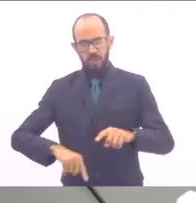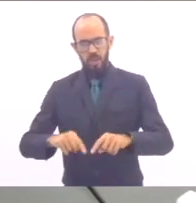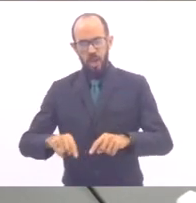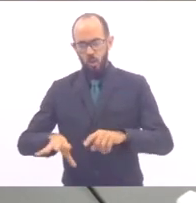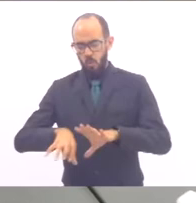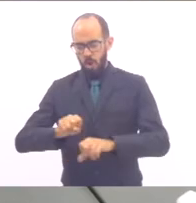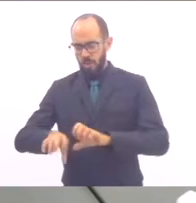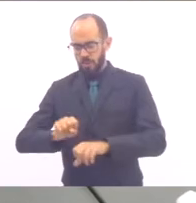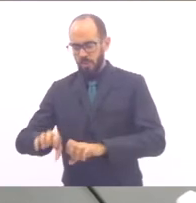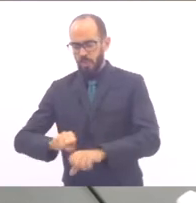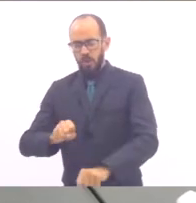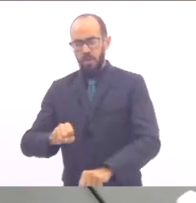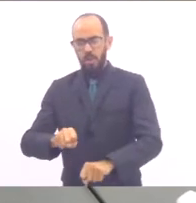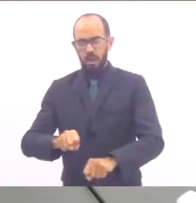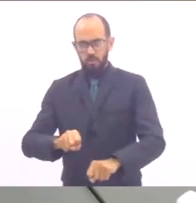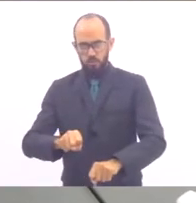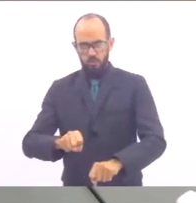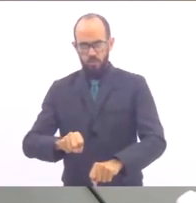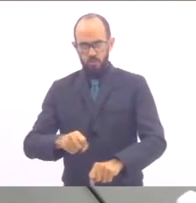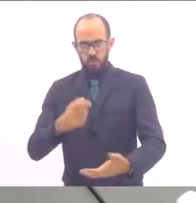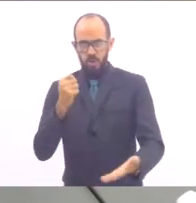coletado e o pagamento